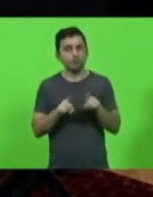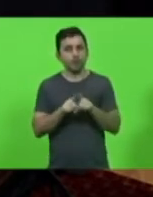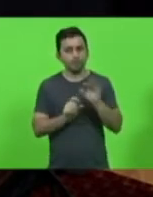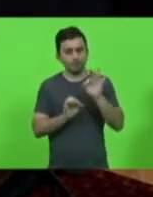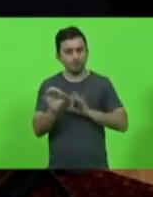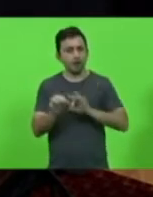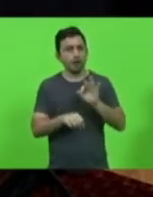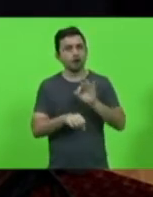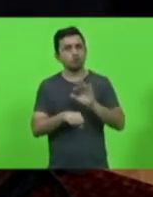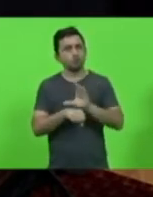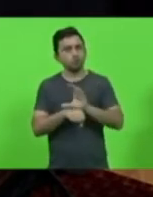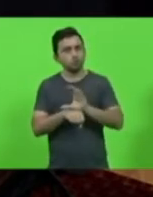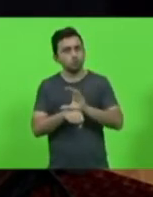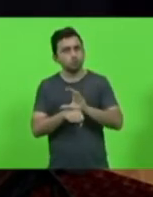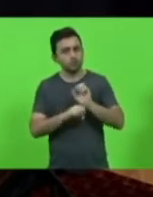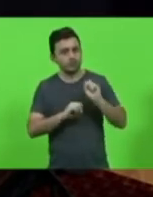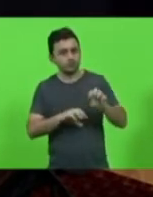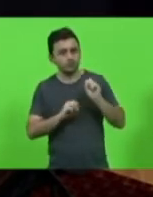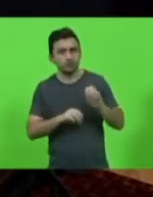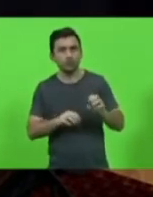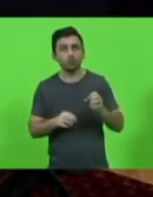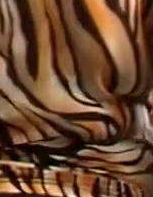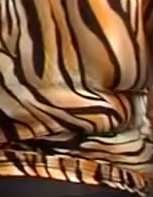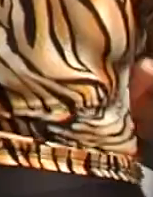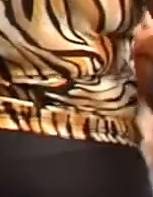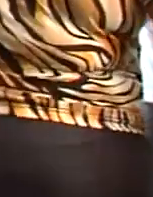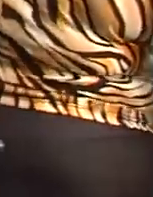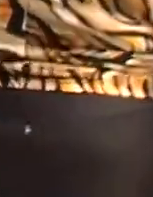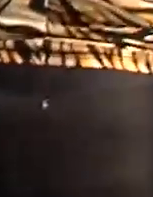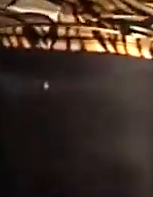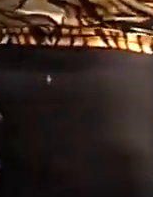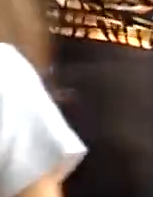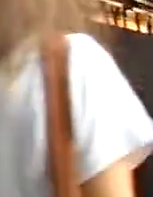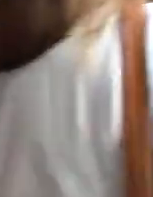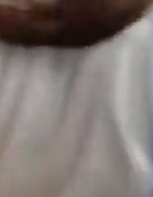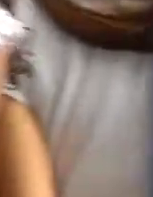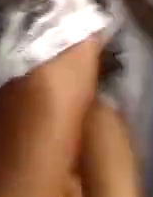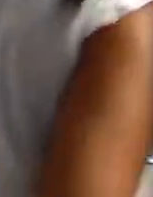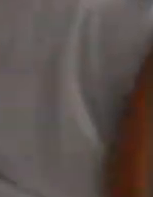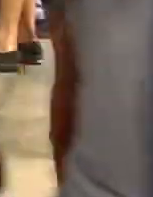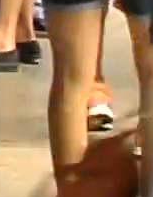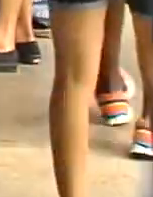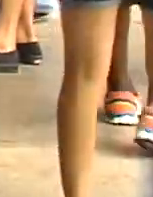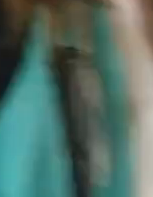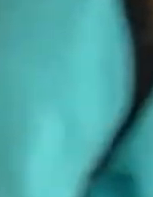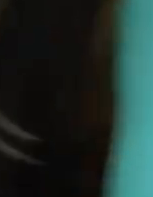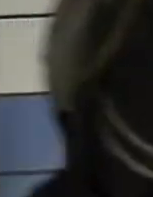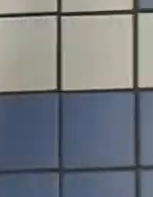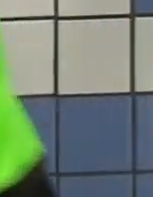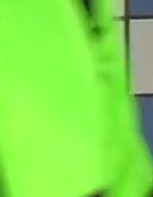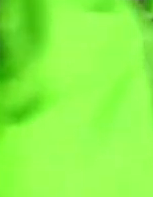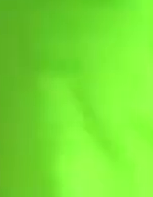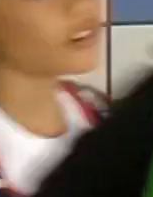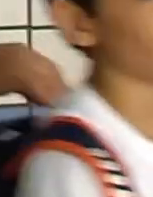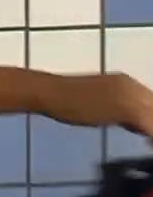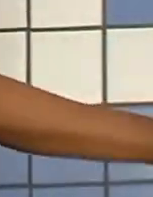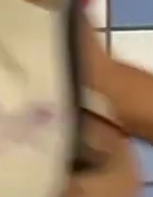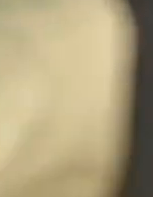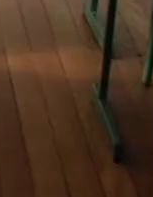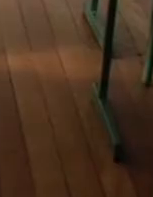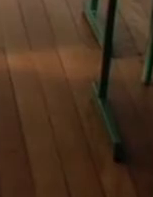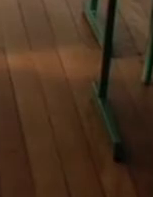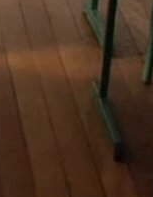desses professores para essa nova forma de educação digital. A previsão do governo estadual é que 40 mil